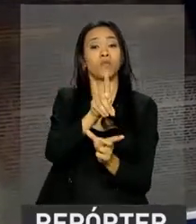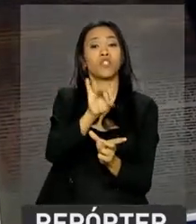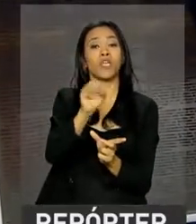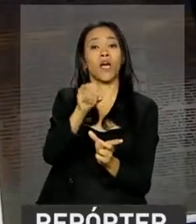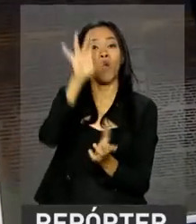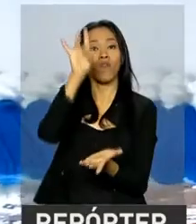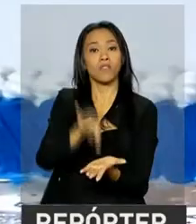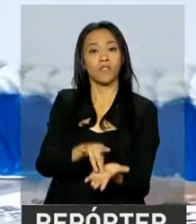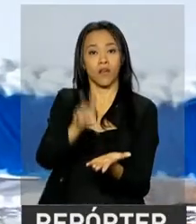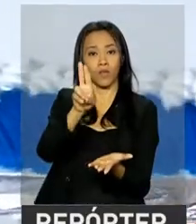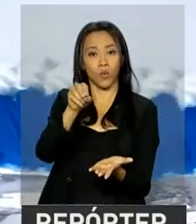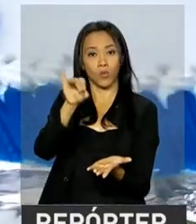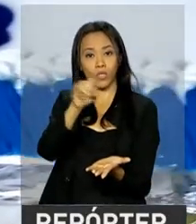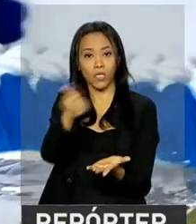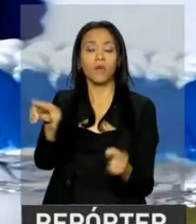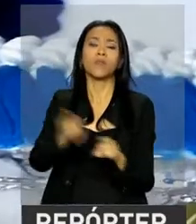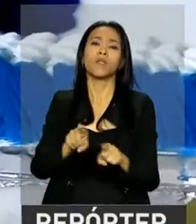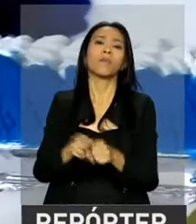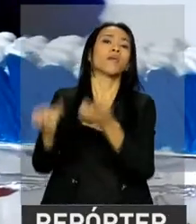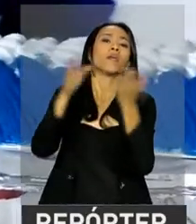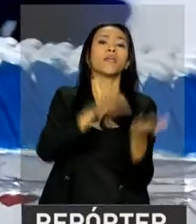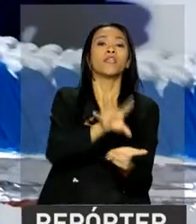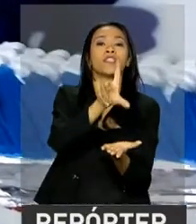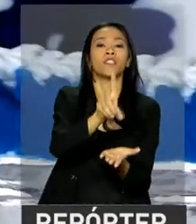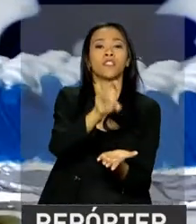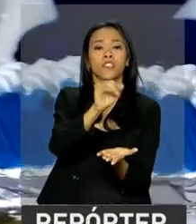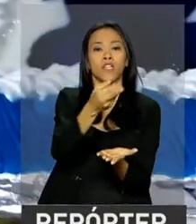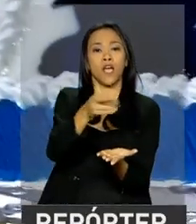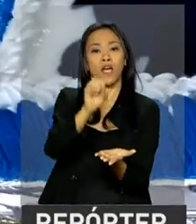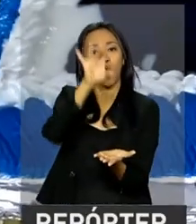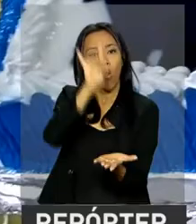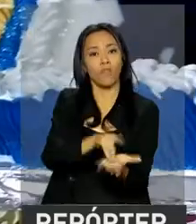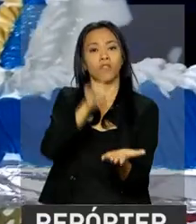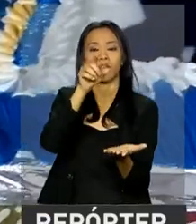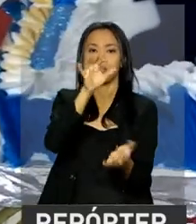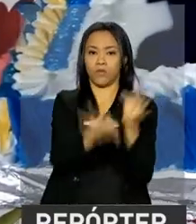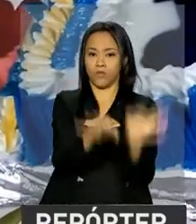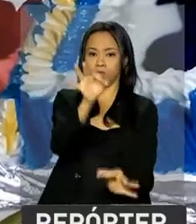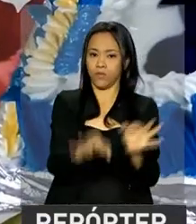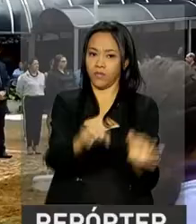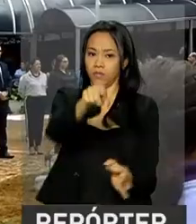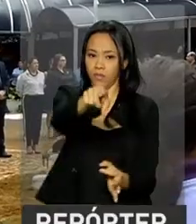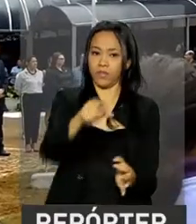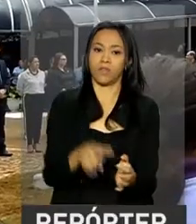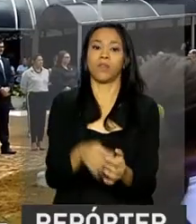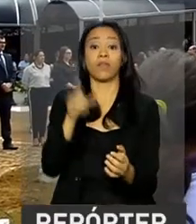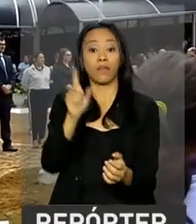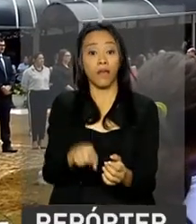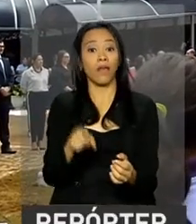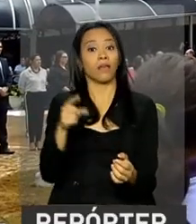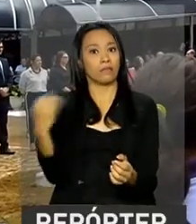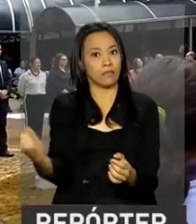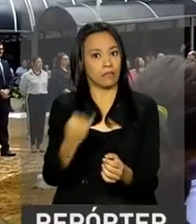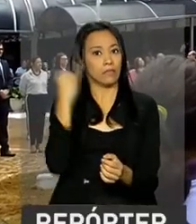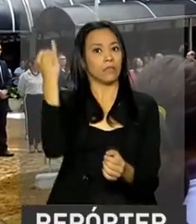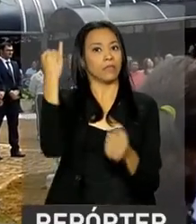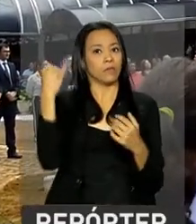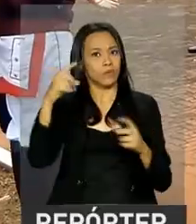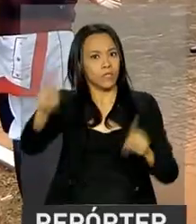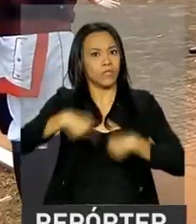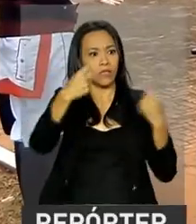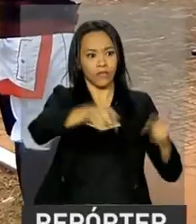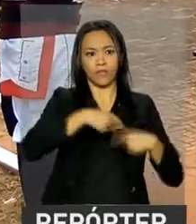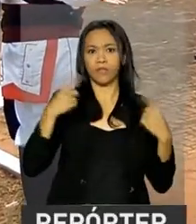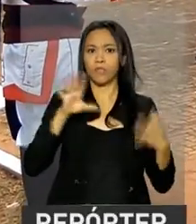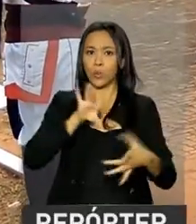da Justiça. Ao completar 209 anos, o órgão tem novos desafios na era digital e a promessa